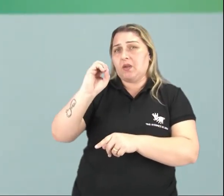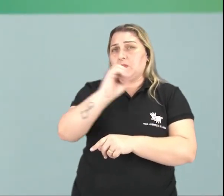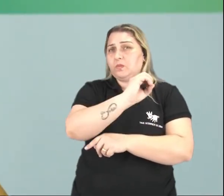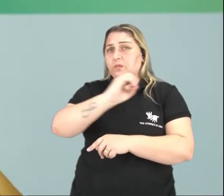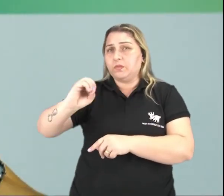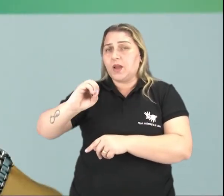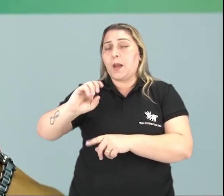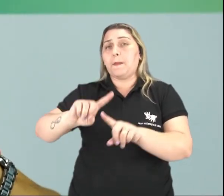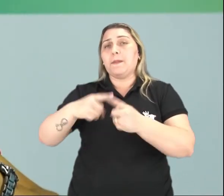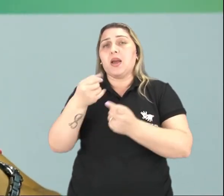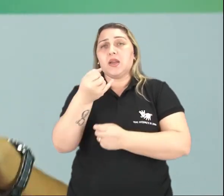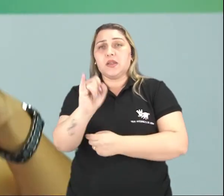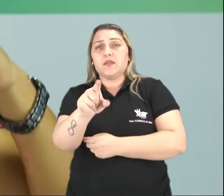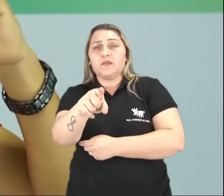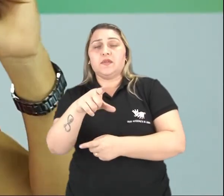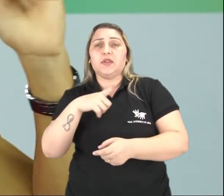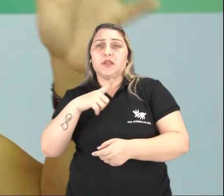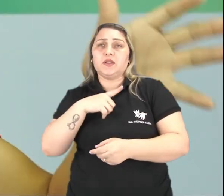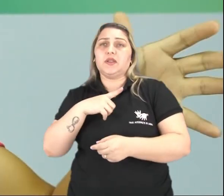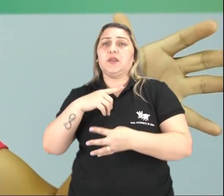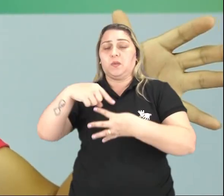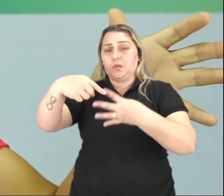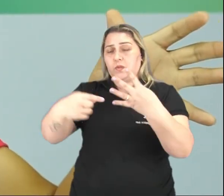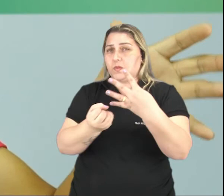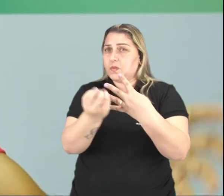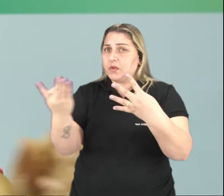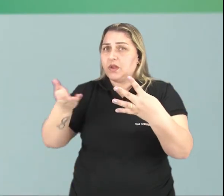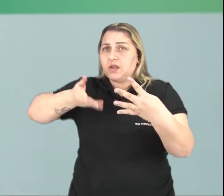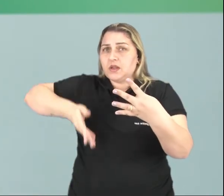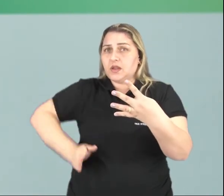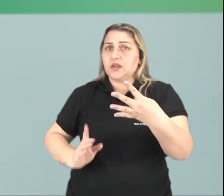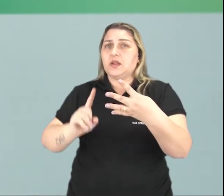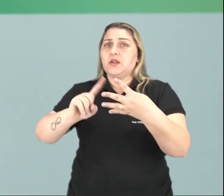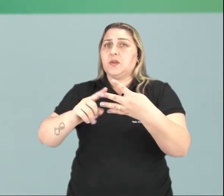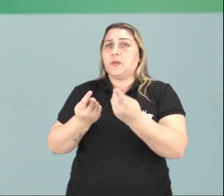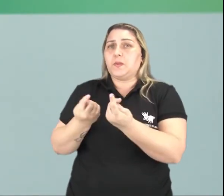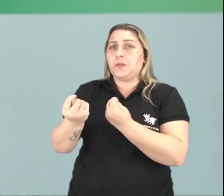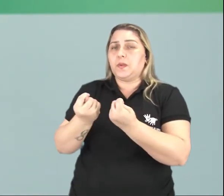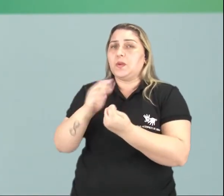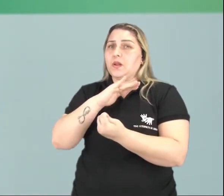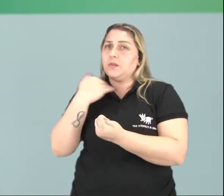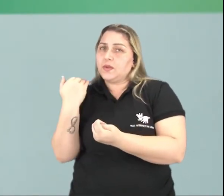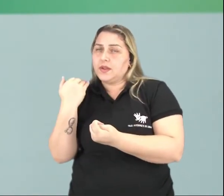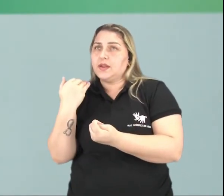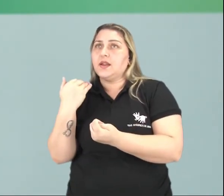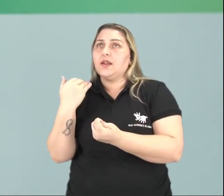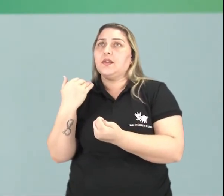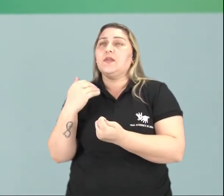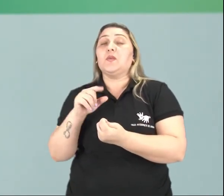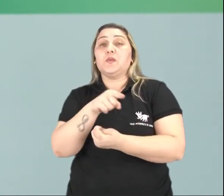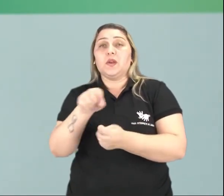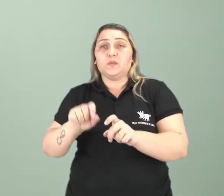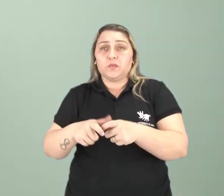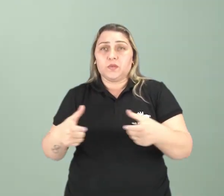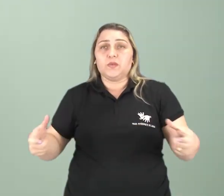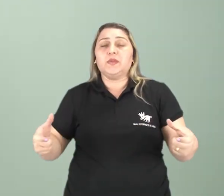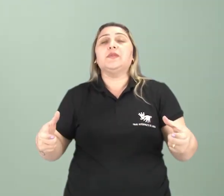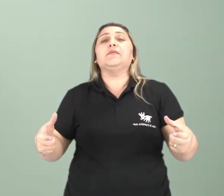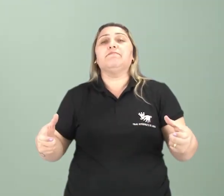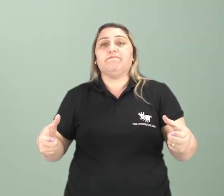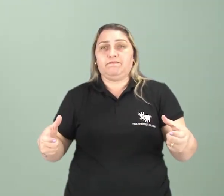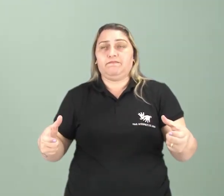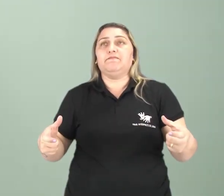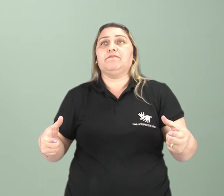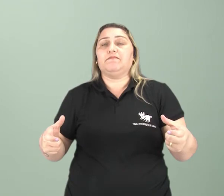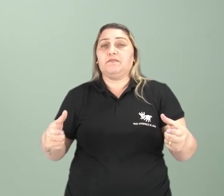nenhuma. Mas se você tem uma grande quantidade de nascimentos e controla a mortalidade, então o seu crescimento vegetativo ele vai